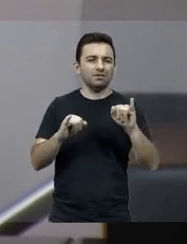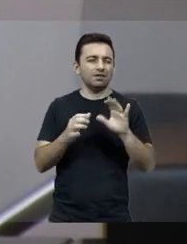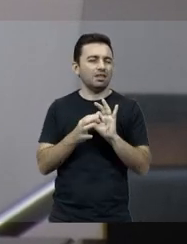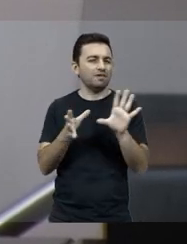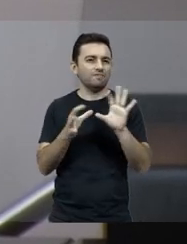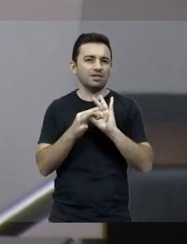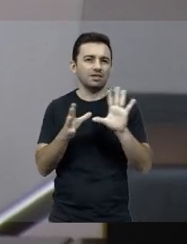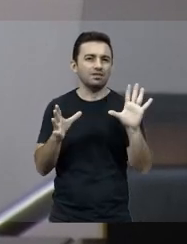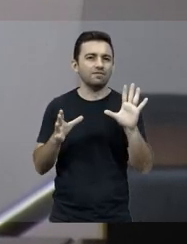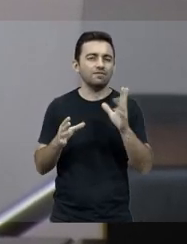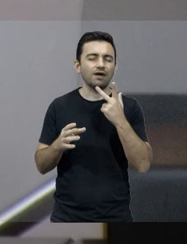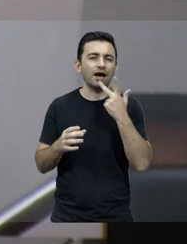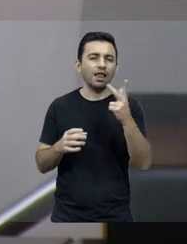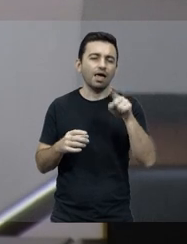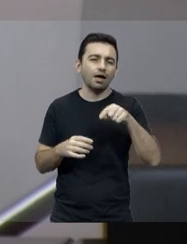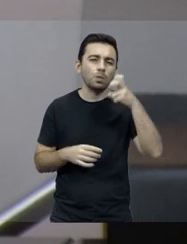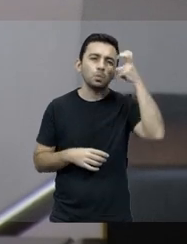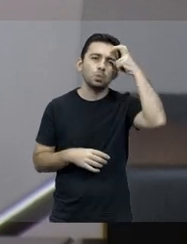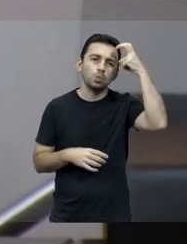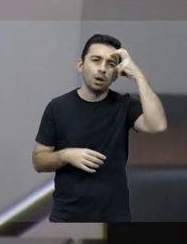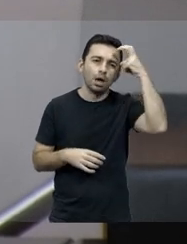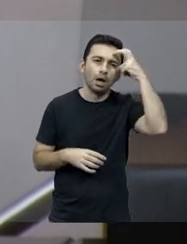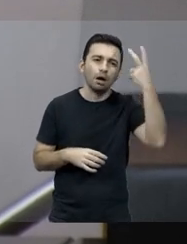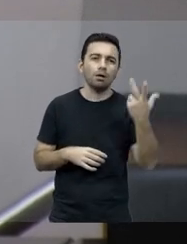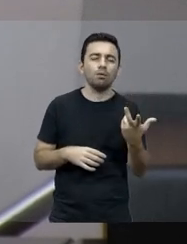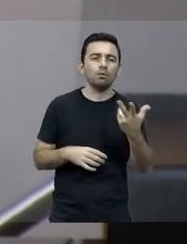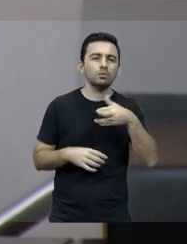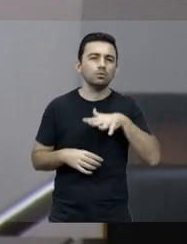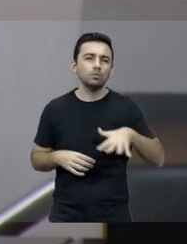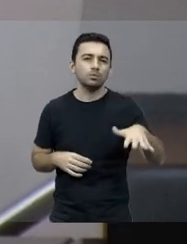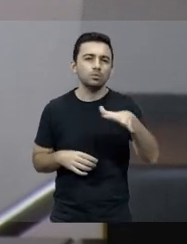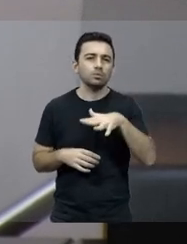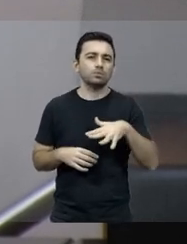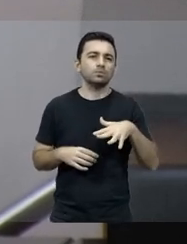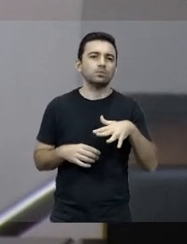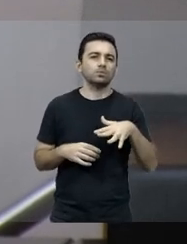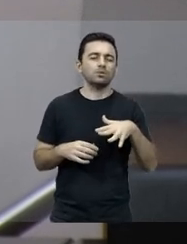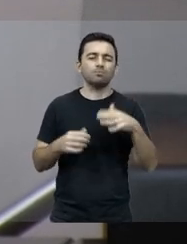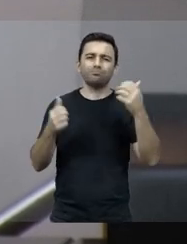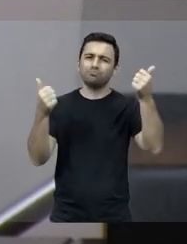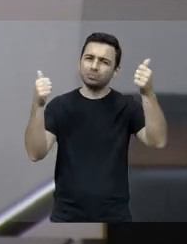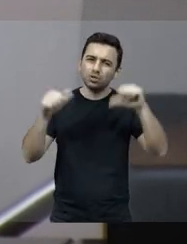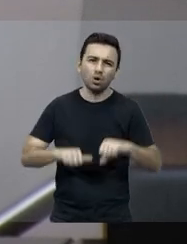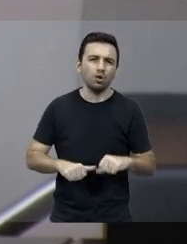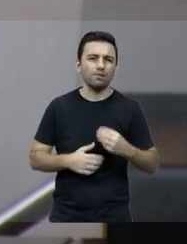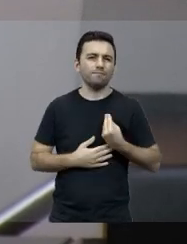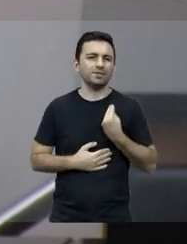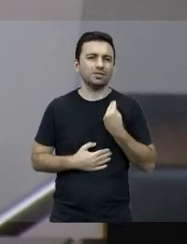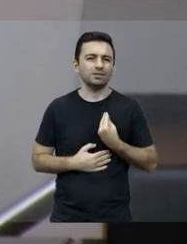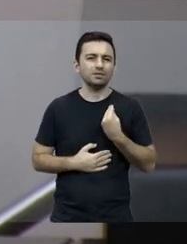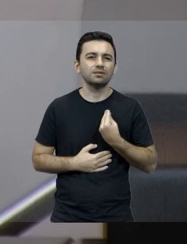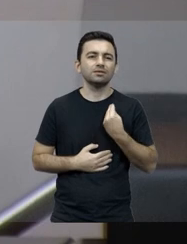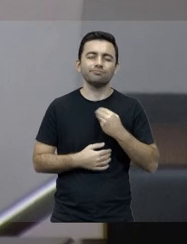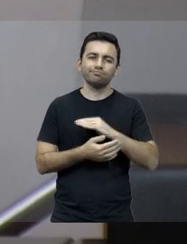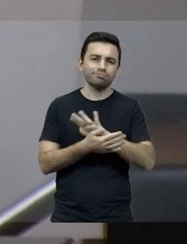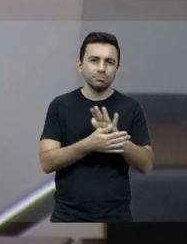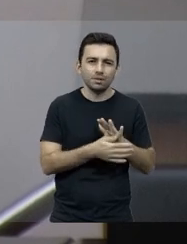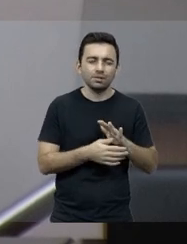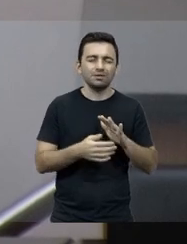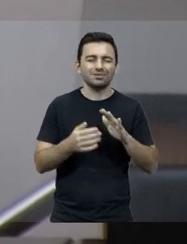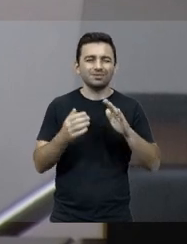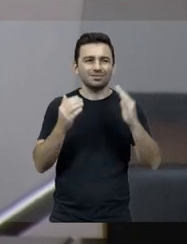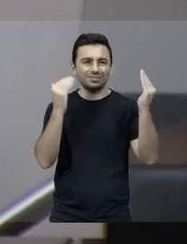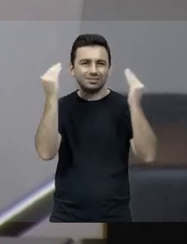sob o pretexto cultural, humanitário. A pedofilia destrói vidas, arrasa a psique